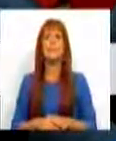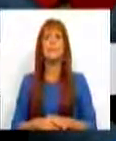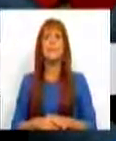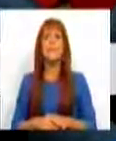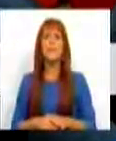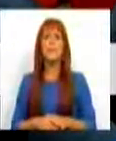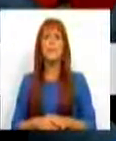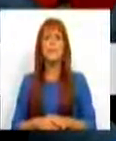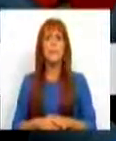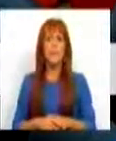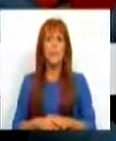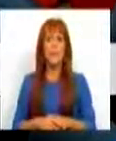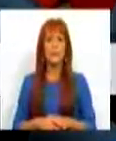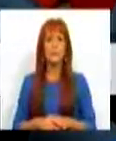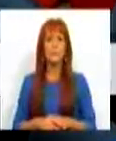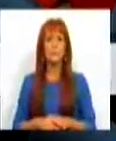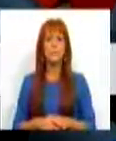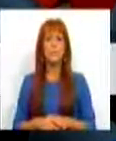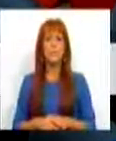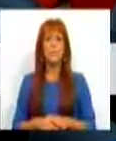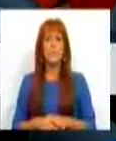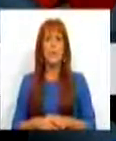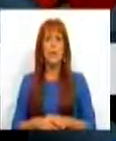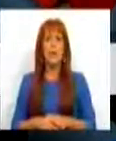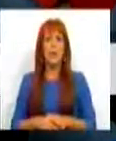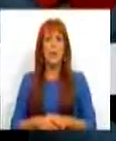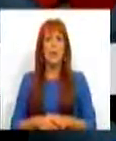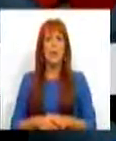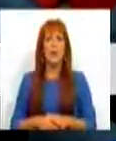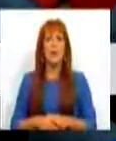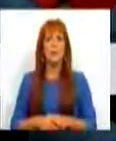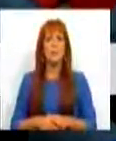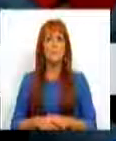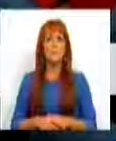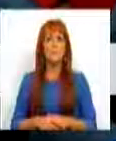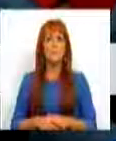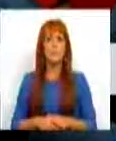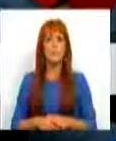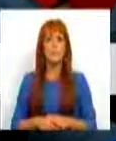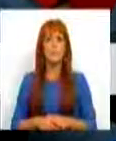do valor que está por detrás da 80.